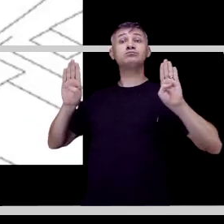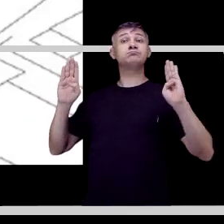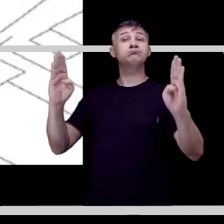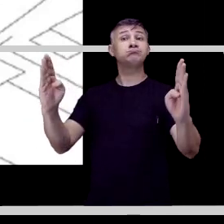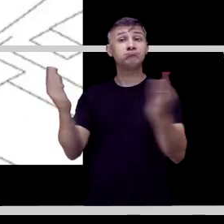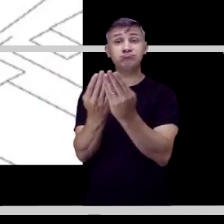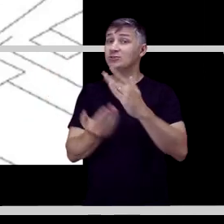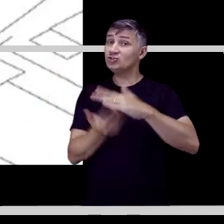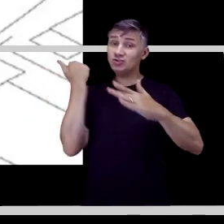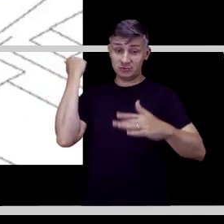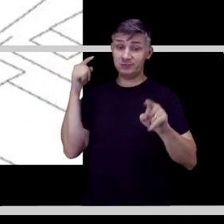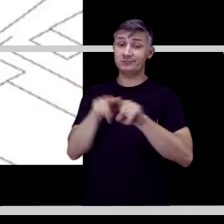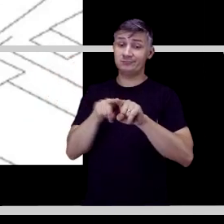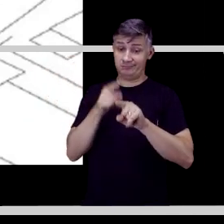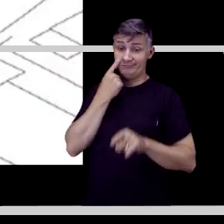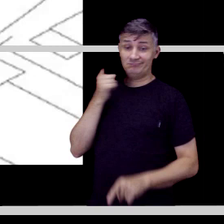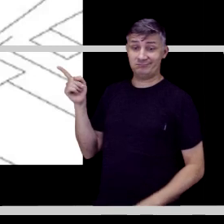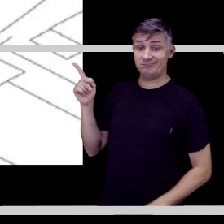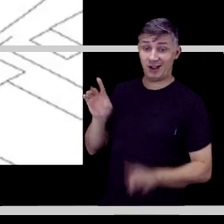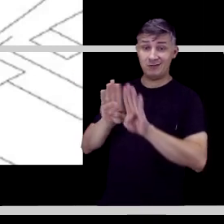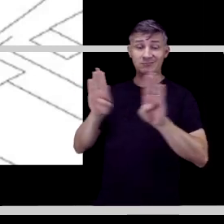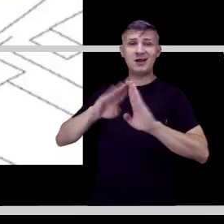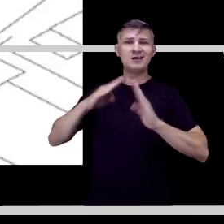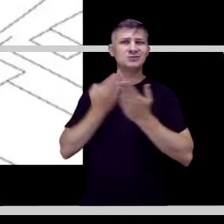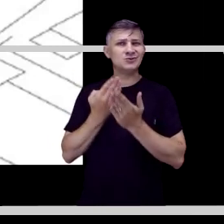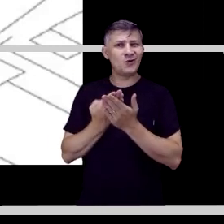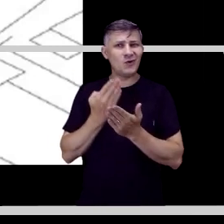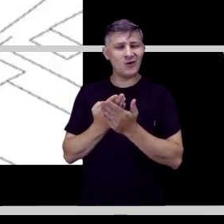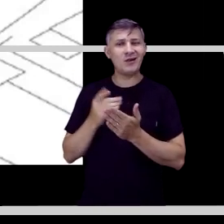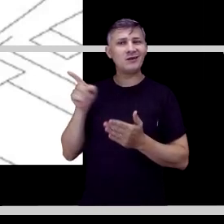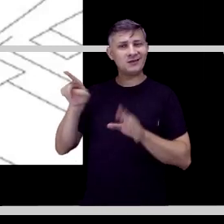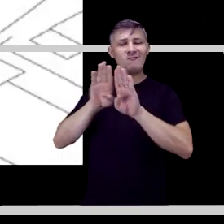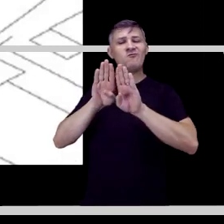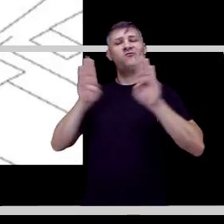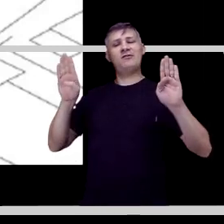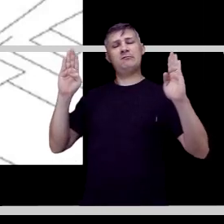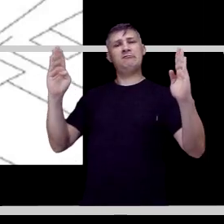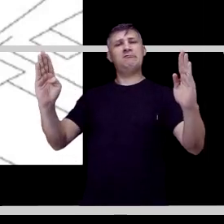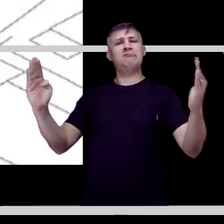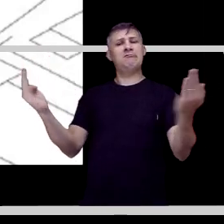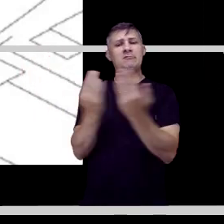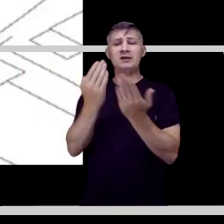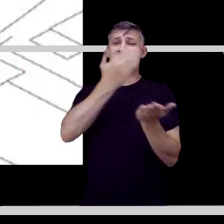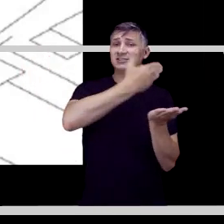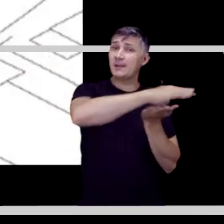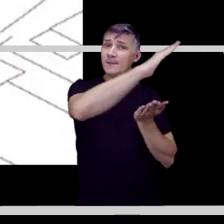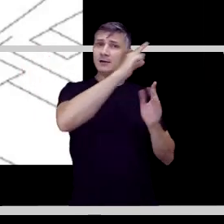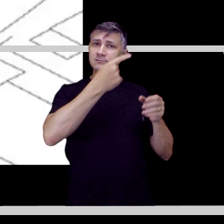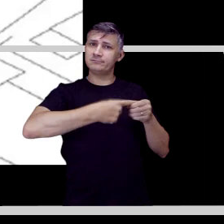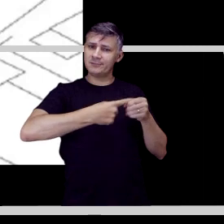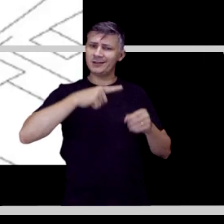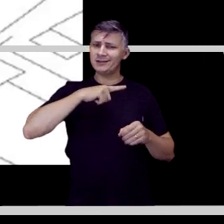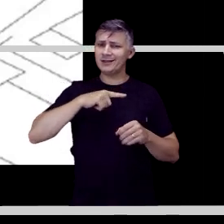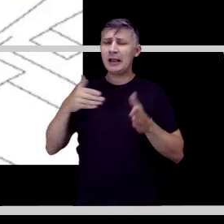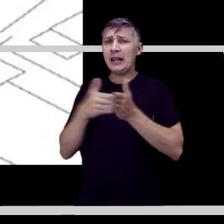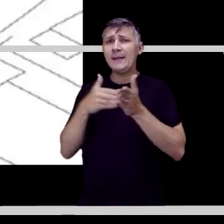coisa que a gente pode enxergar aqui, né? Essa escola estava então fechada por muros que a separavam da cidade, e havia